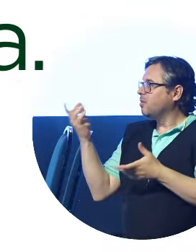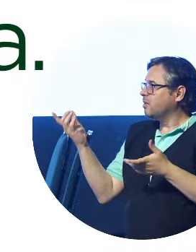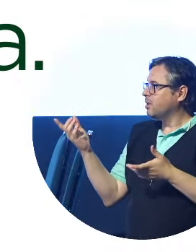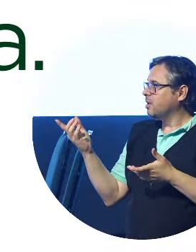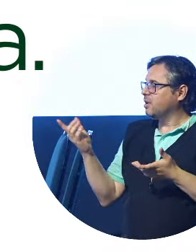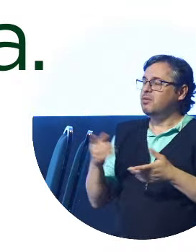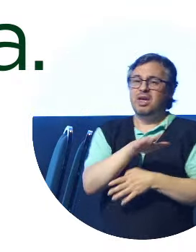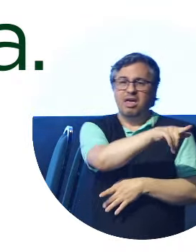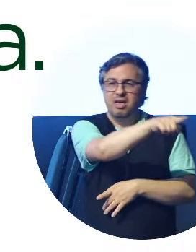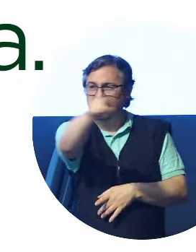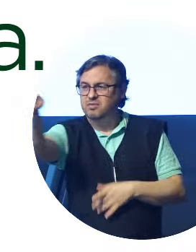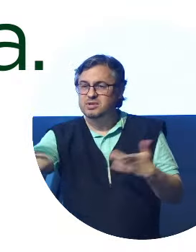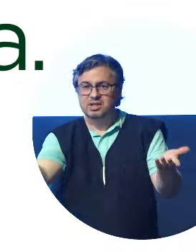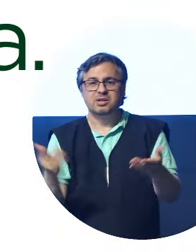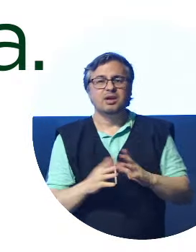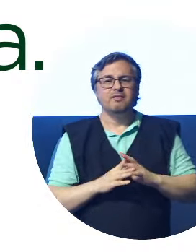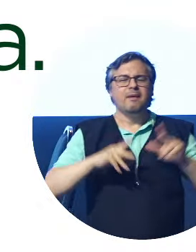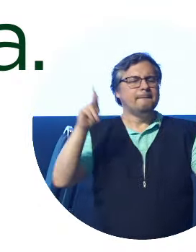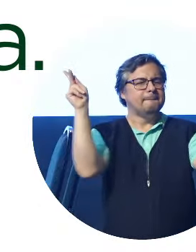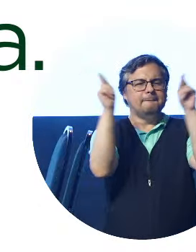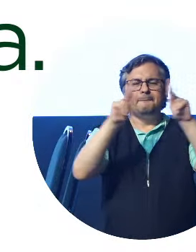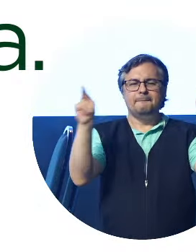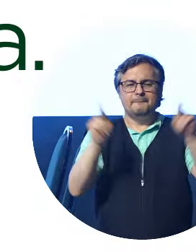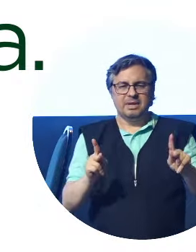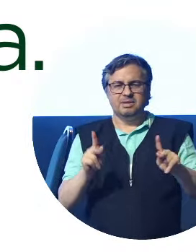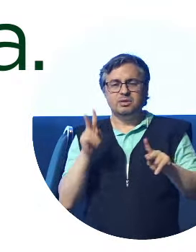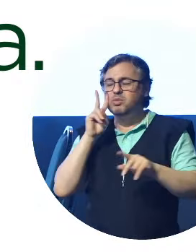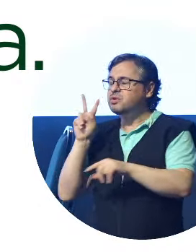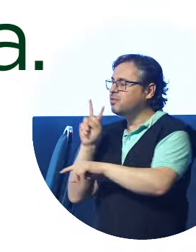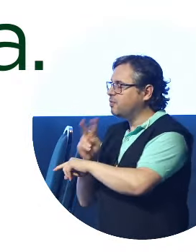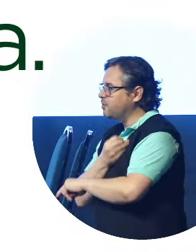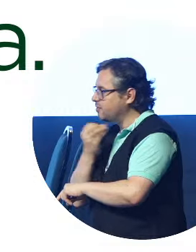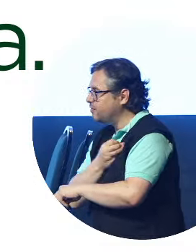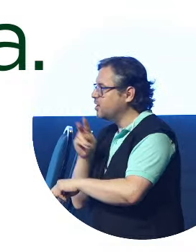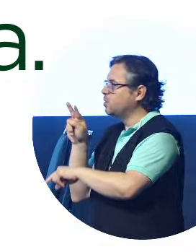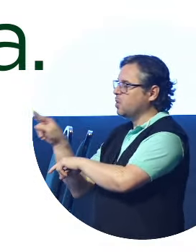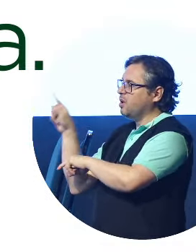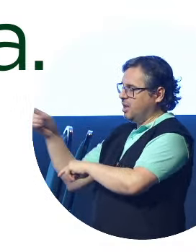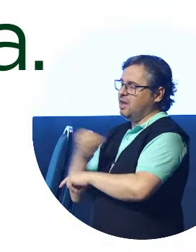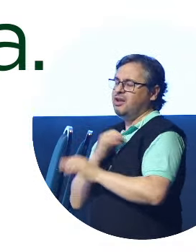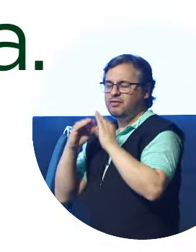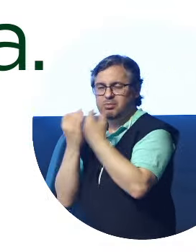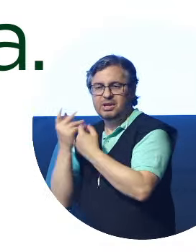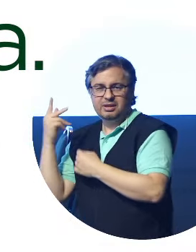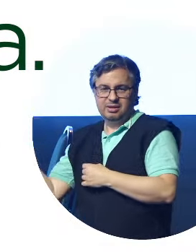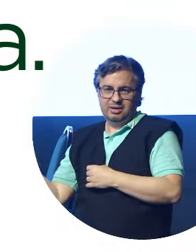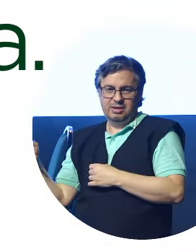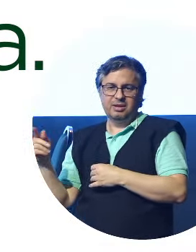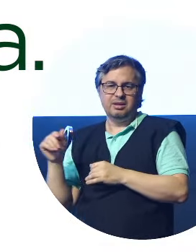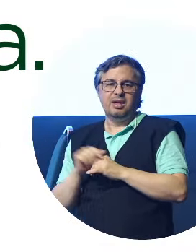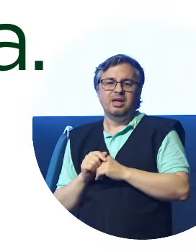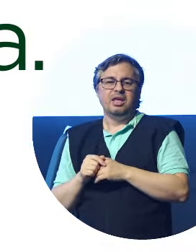esse plenário fique em paz. Nós estamos acompanhando o Puriá e a sua família, e ele tem